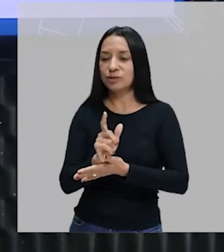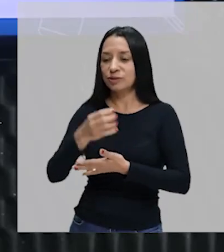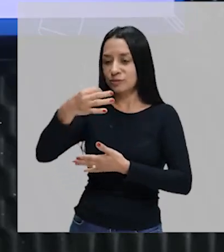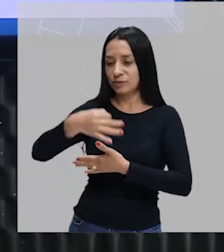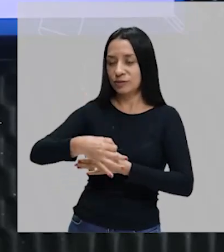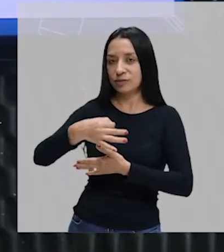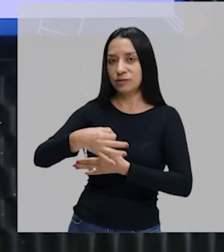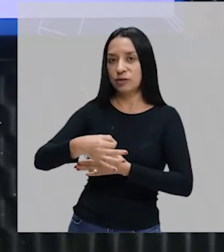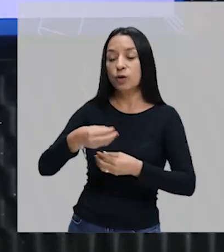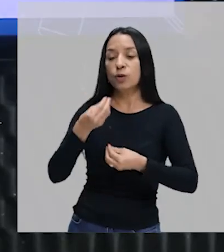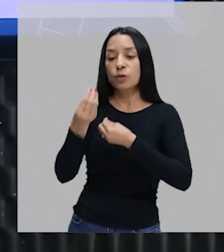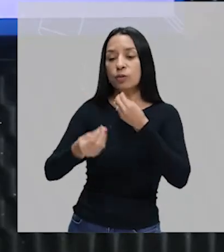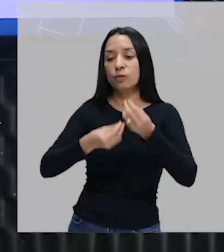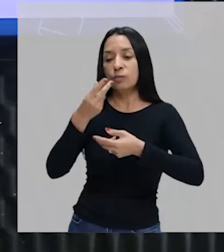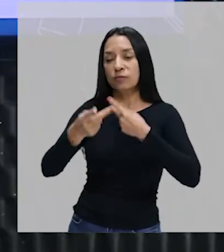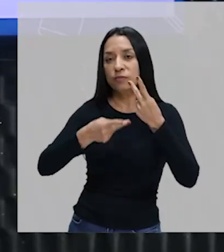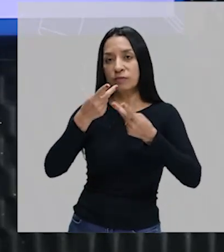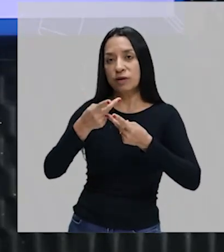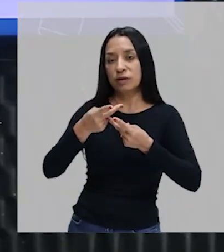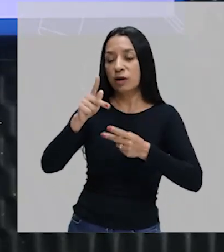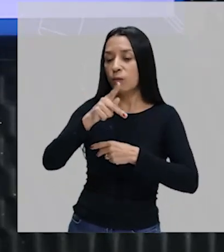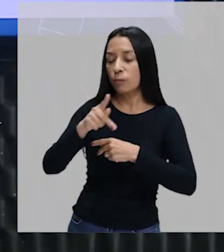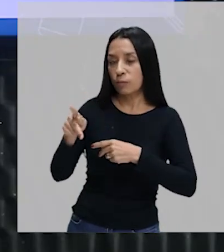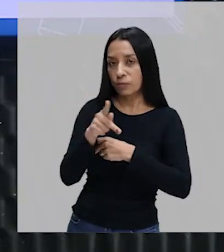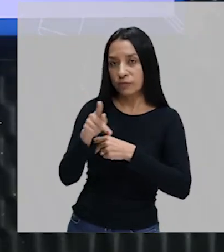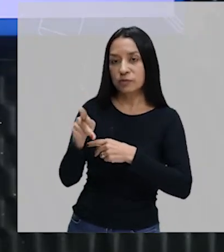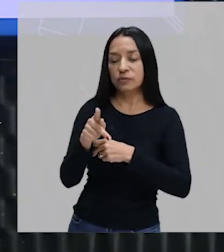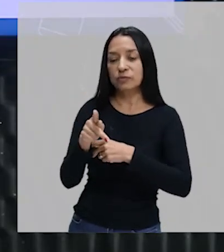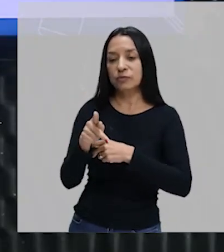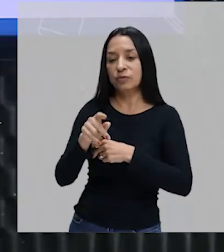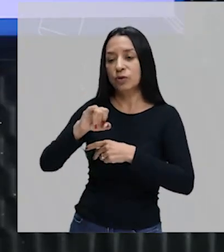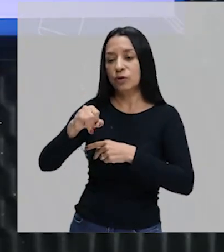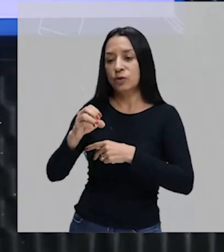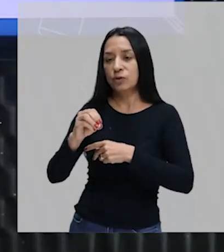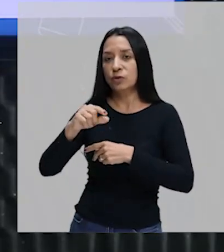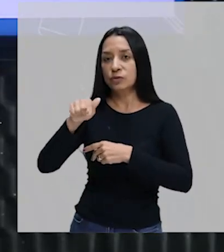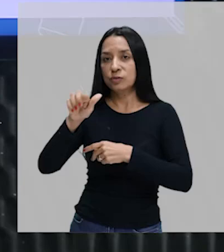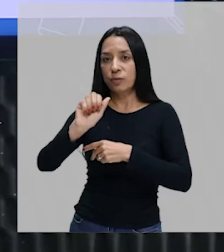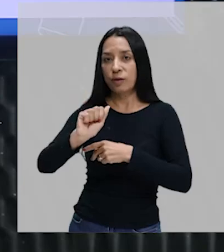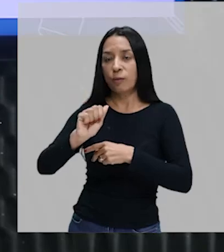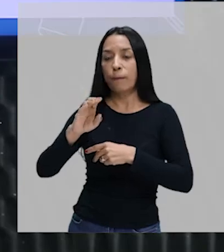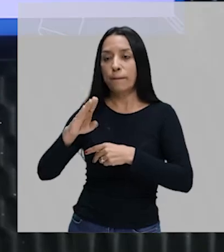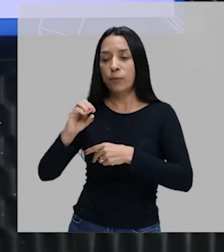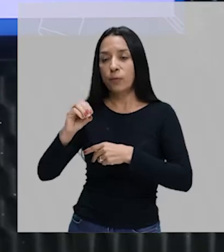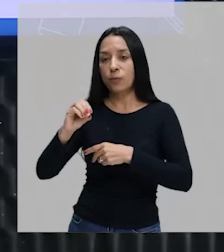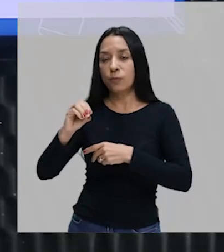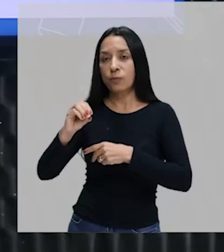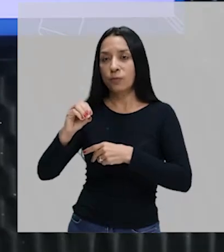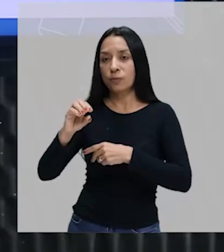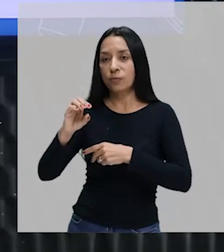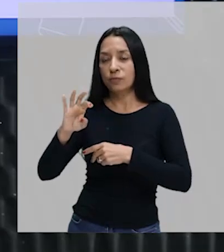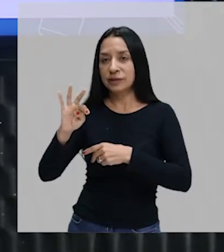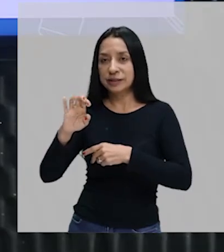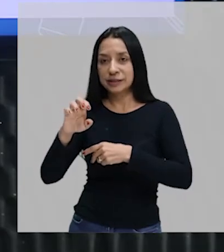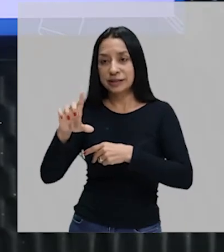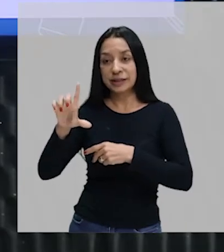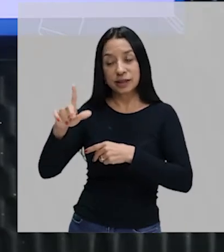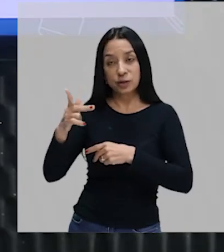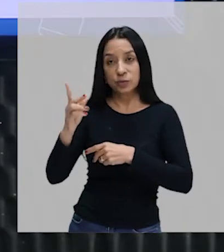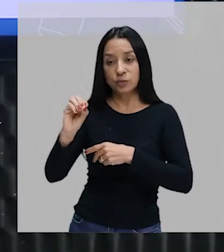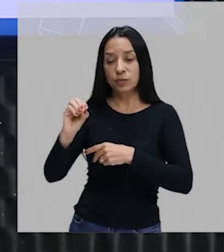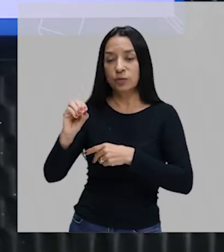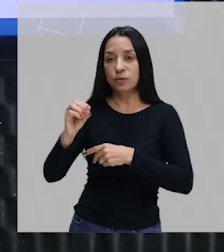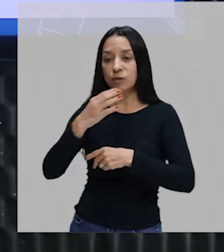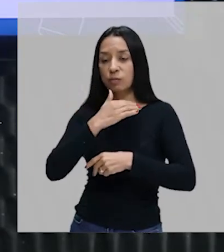eu faço uma homenagem toda especial a ele, ao professor João Botelho, que infelizmente nos deixou ano